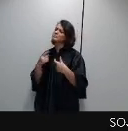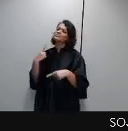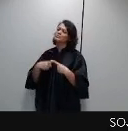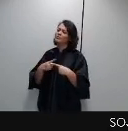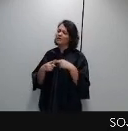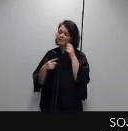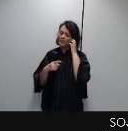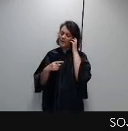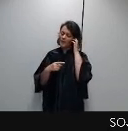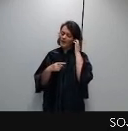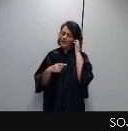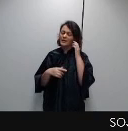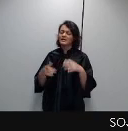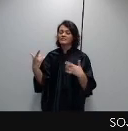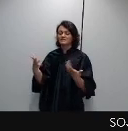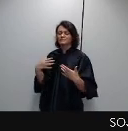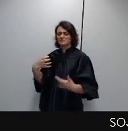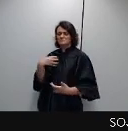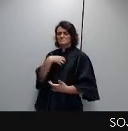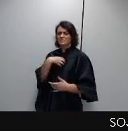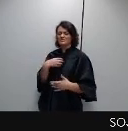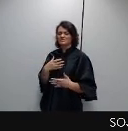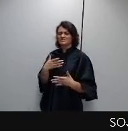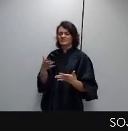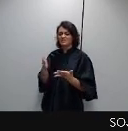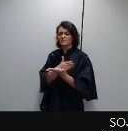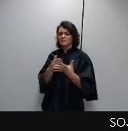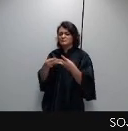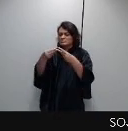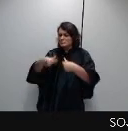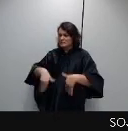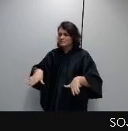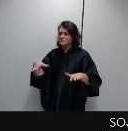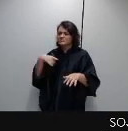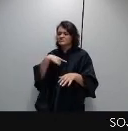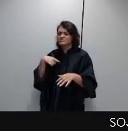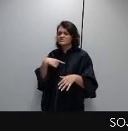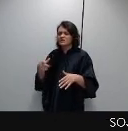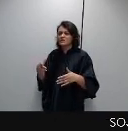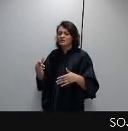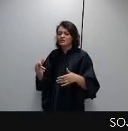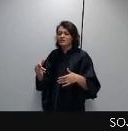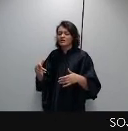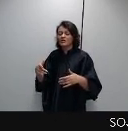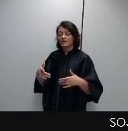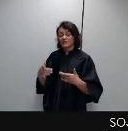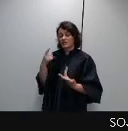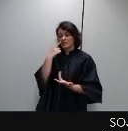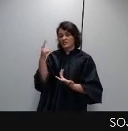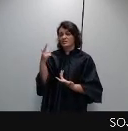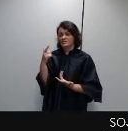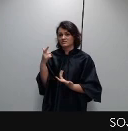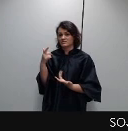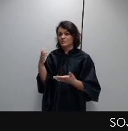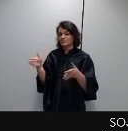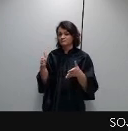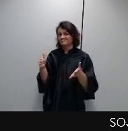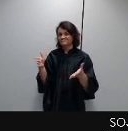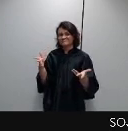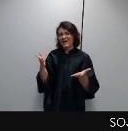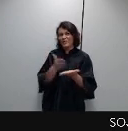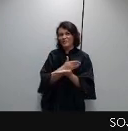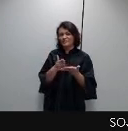impactando a proibição de retrocesso e pretendo alcançar situações sobre as quais o tempo já lançaram a